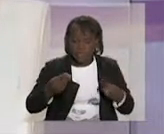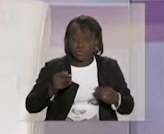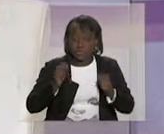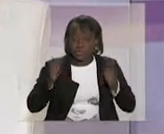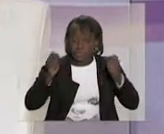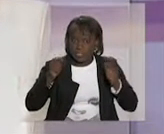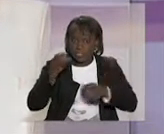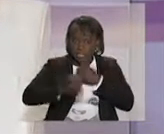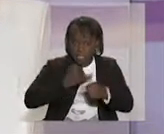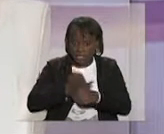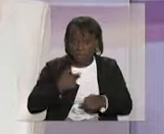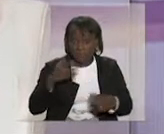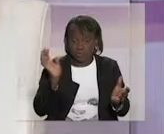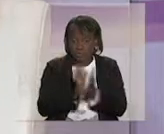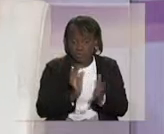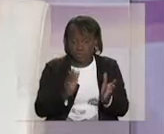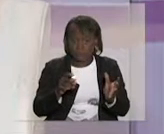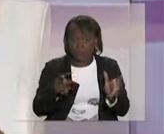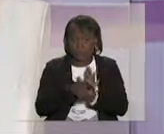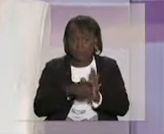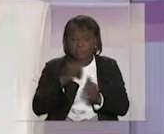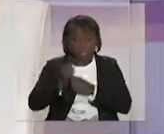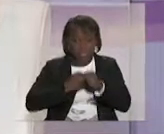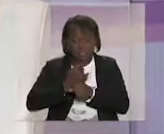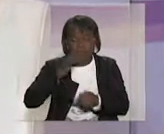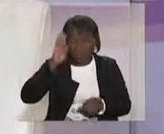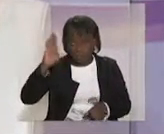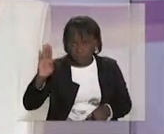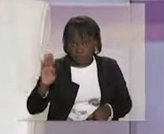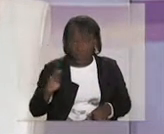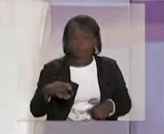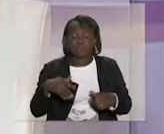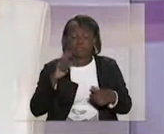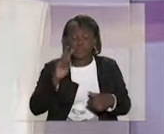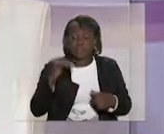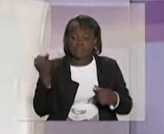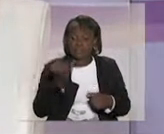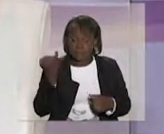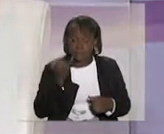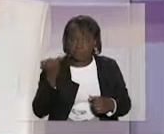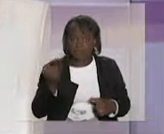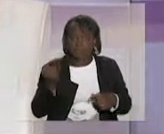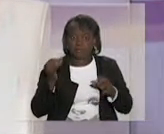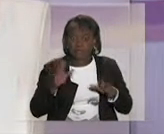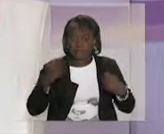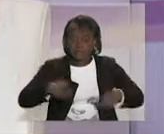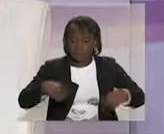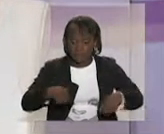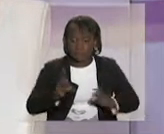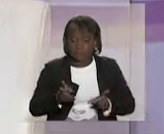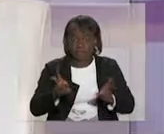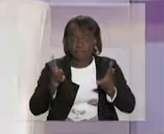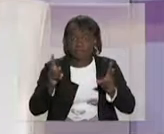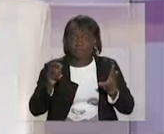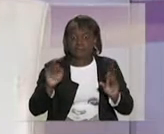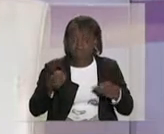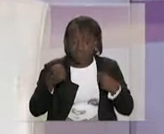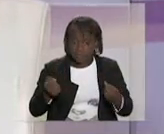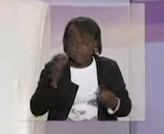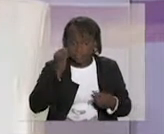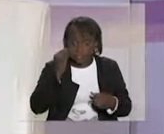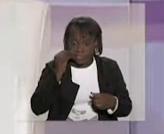claro, a gente debate muito feminismo de internet, né? Eu faço parte de um coletivo que atua principalmente na internet. A gente vê a importância disso, mas a